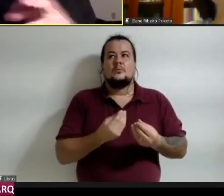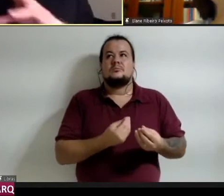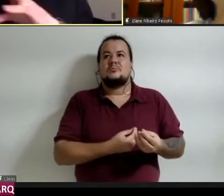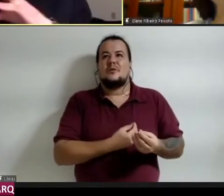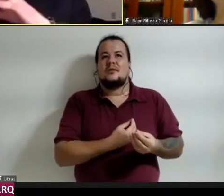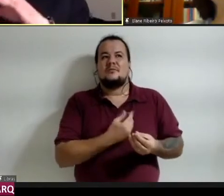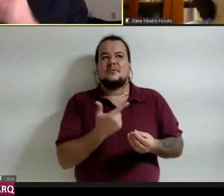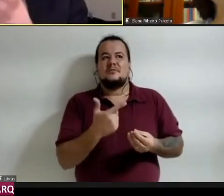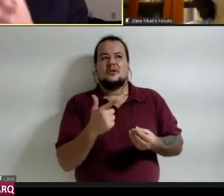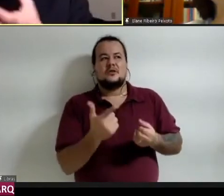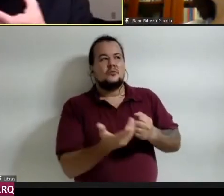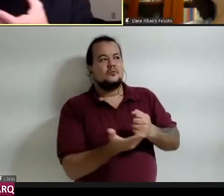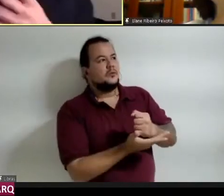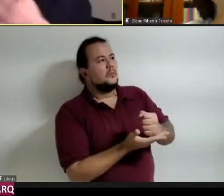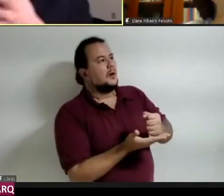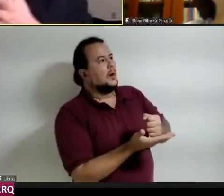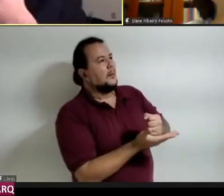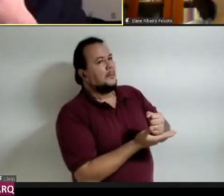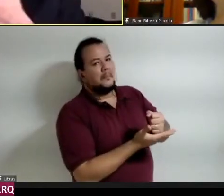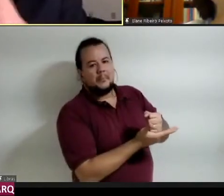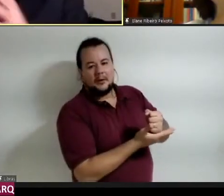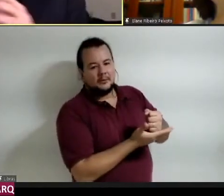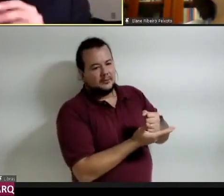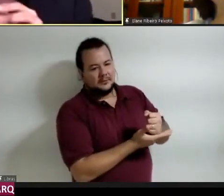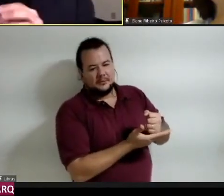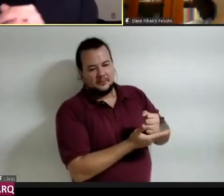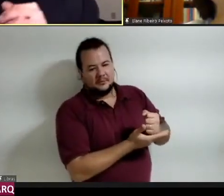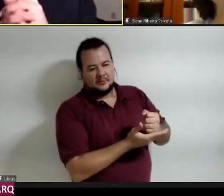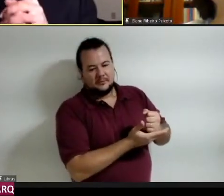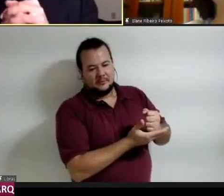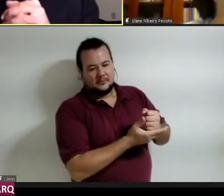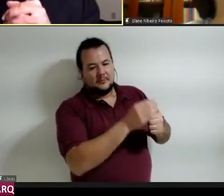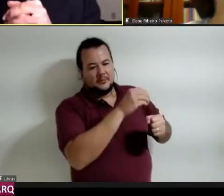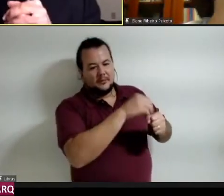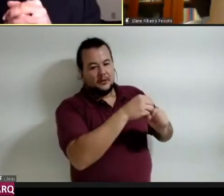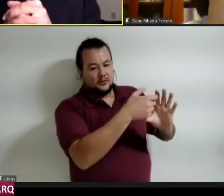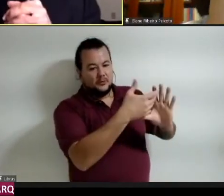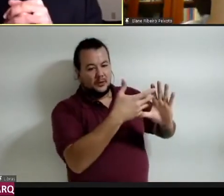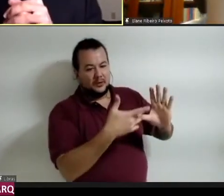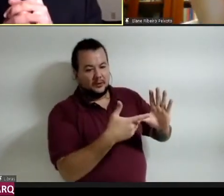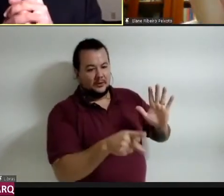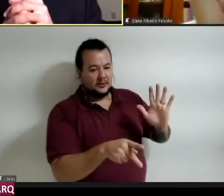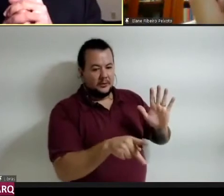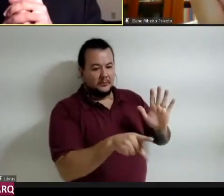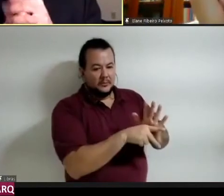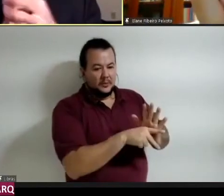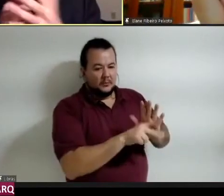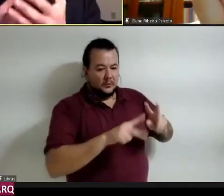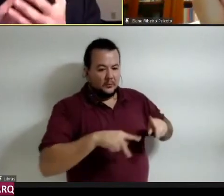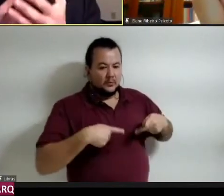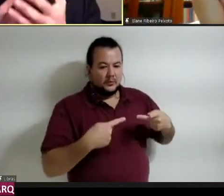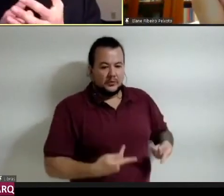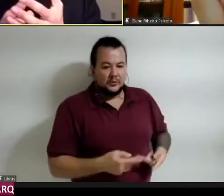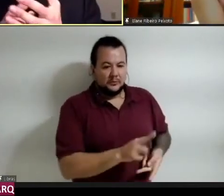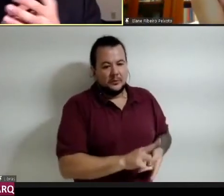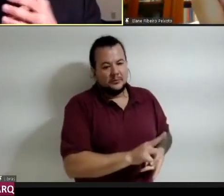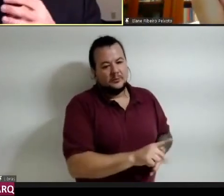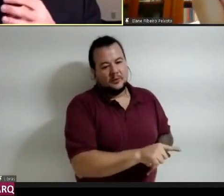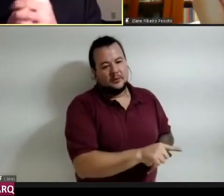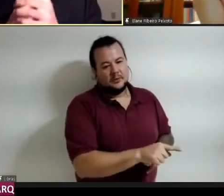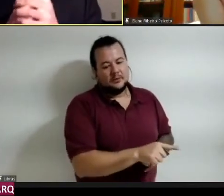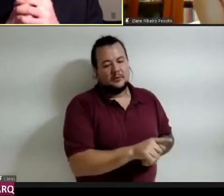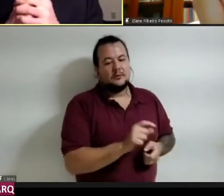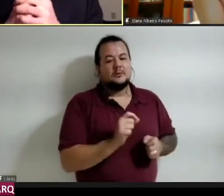conceito criado para servir o homem, que é o globo, como se fosse assim. E o que a gente tem que fazer para resgatar